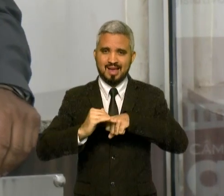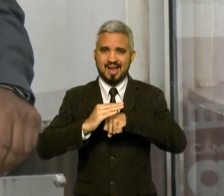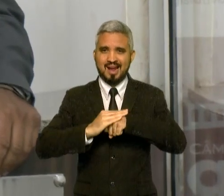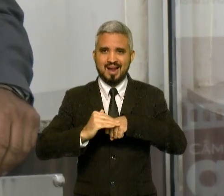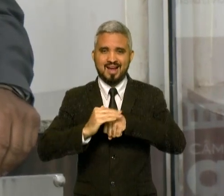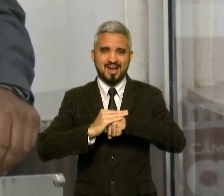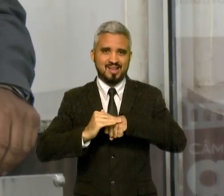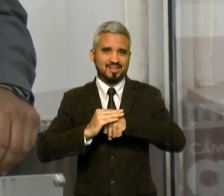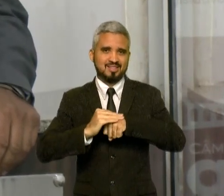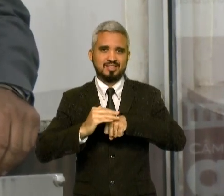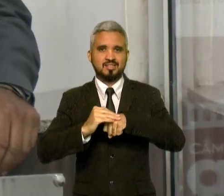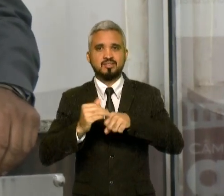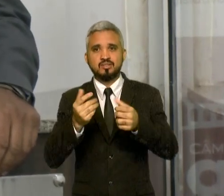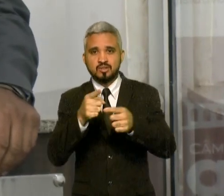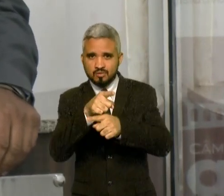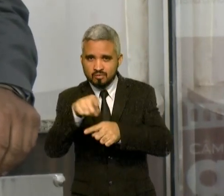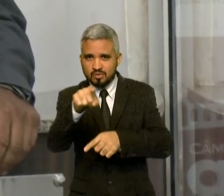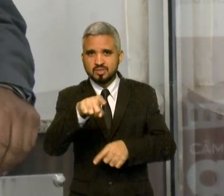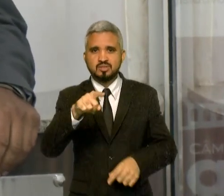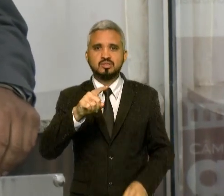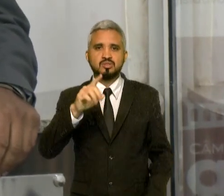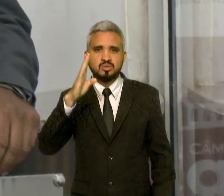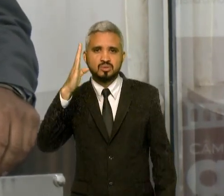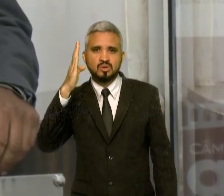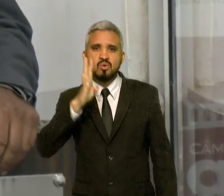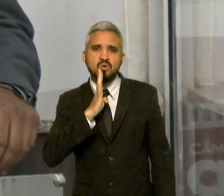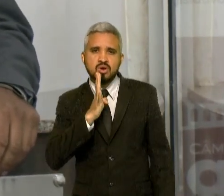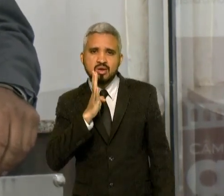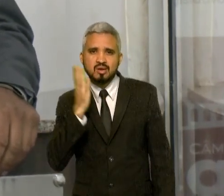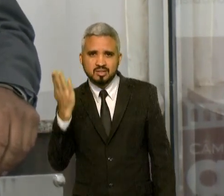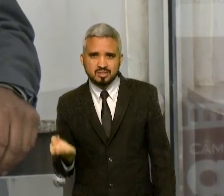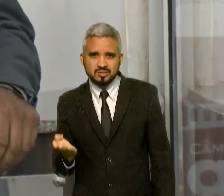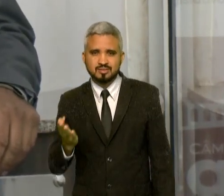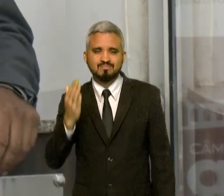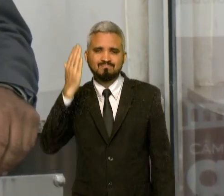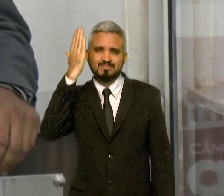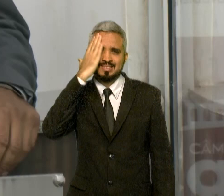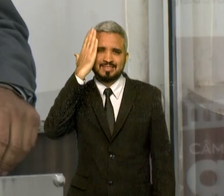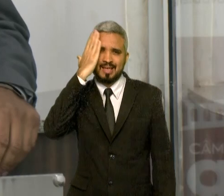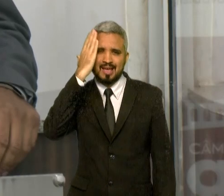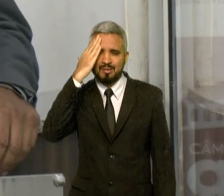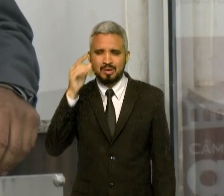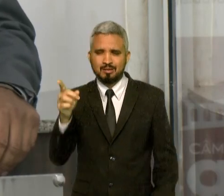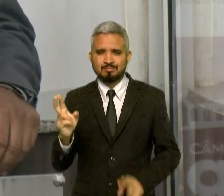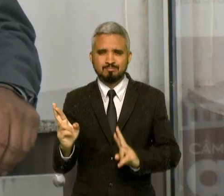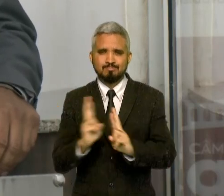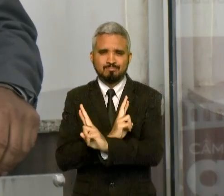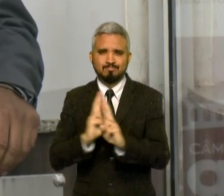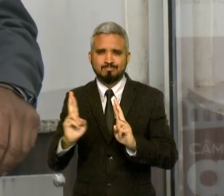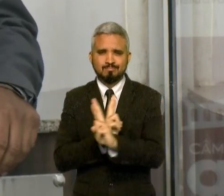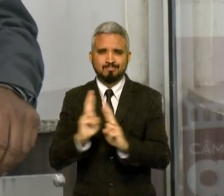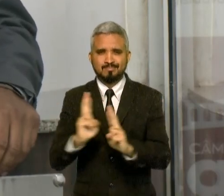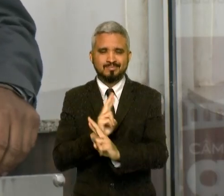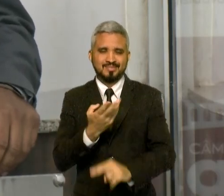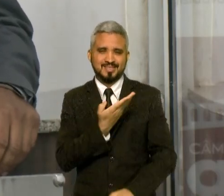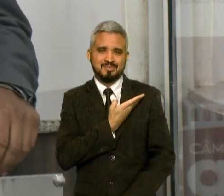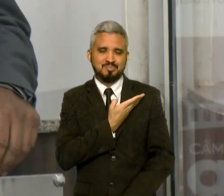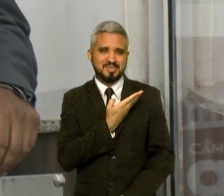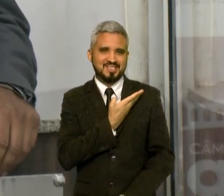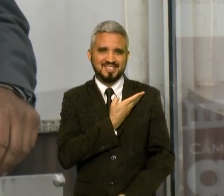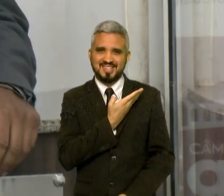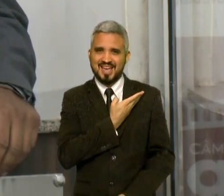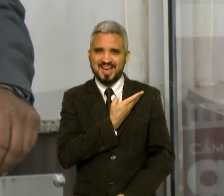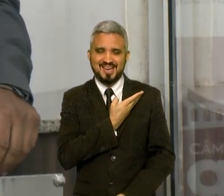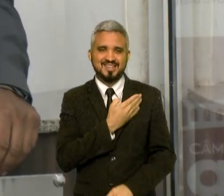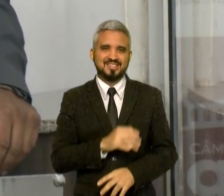as pessoas que conhecem a Cleide, sabe da relação que fica, não política, mas acima de tudo de amizade, de admiração, né? E a